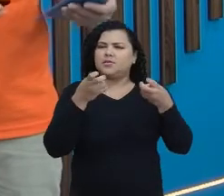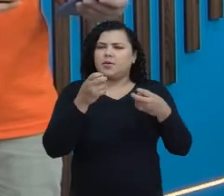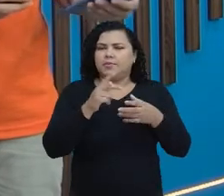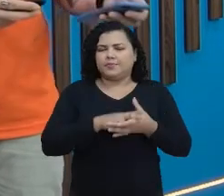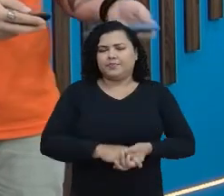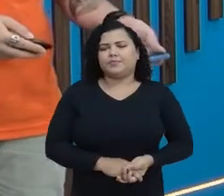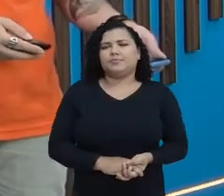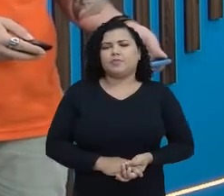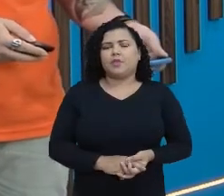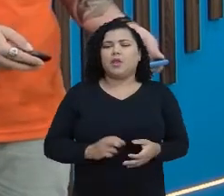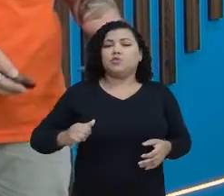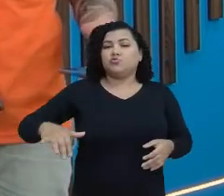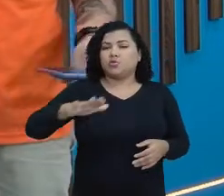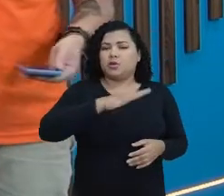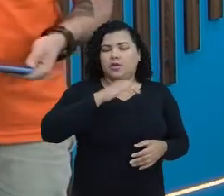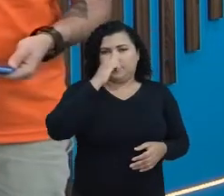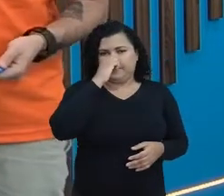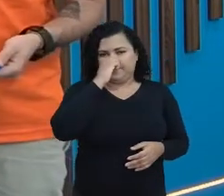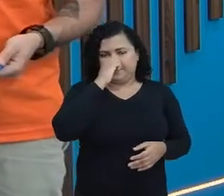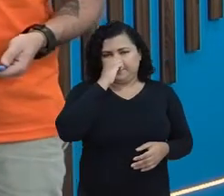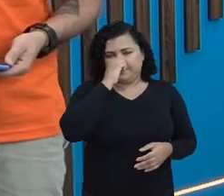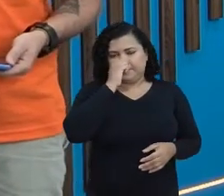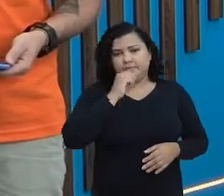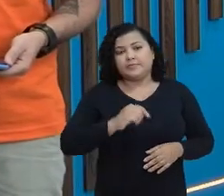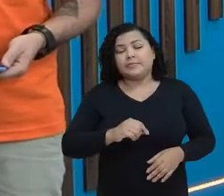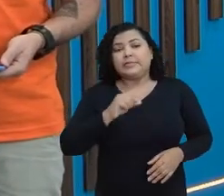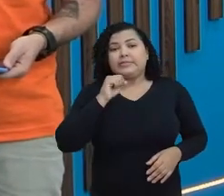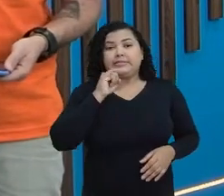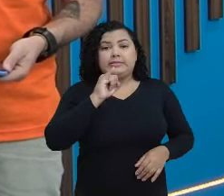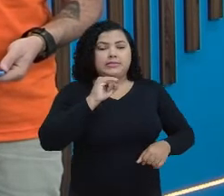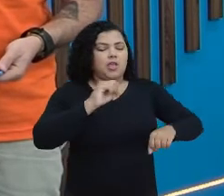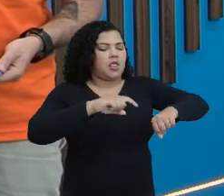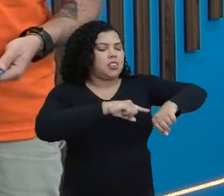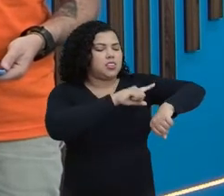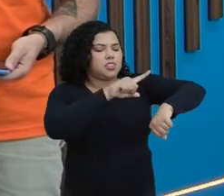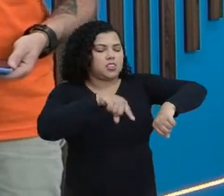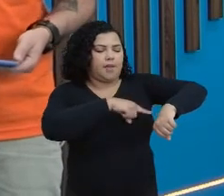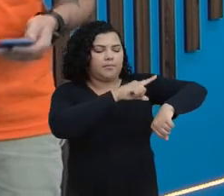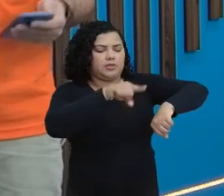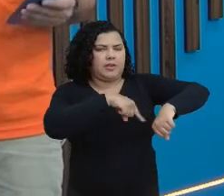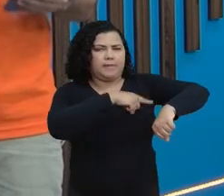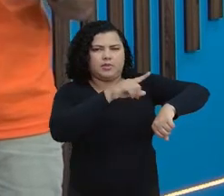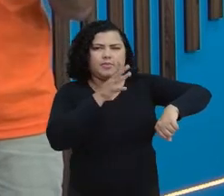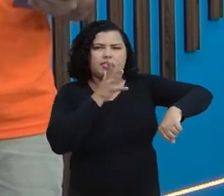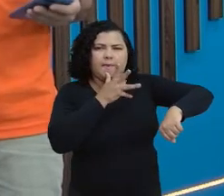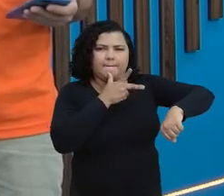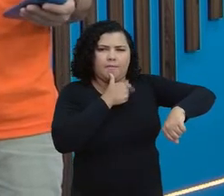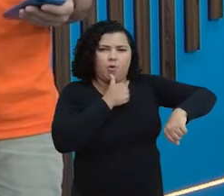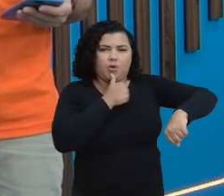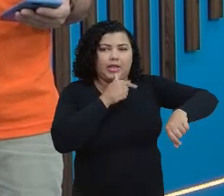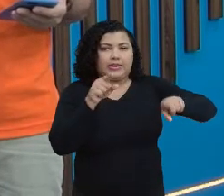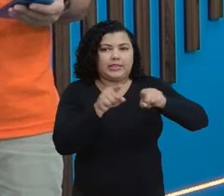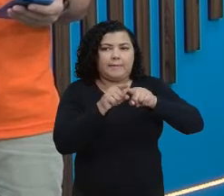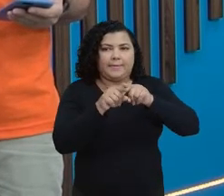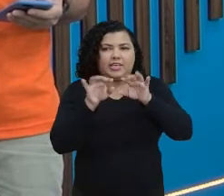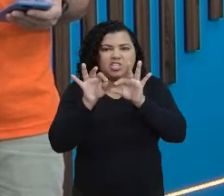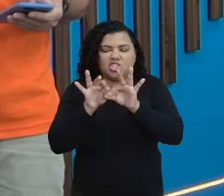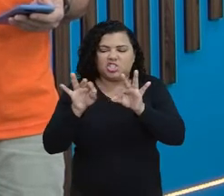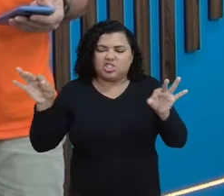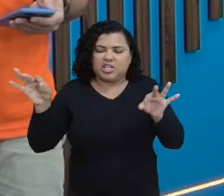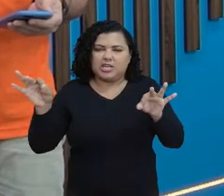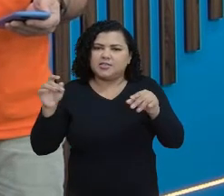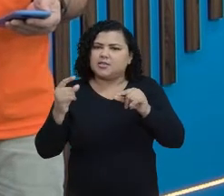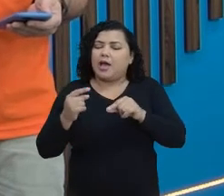a gente vai se voltar ao nosso exemplo, que quanto mais tempo, maior a distância. Então para e pensa o seguinte, se você